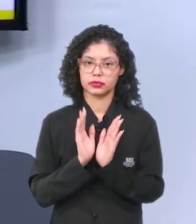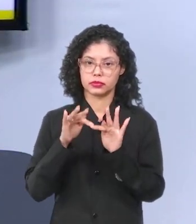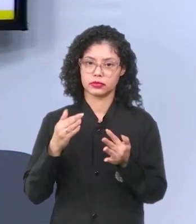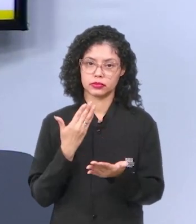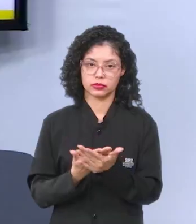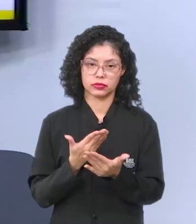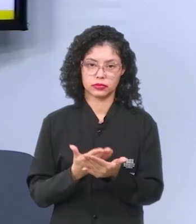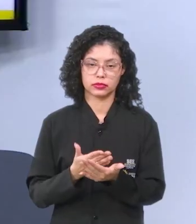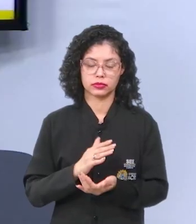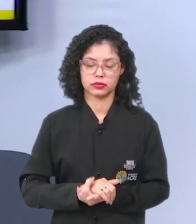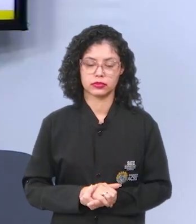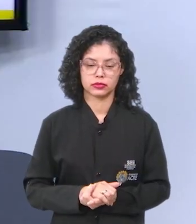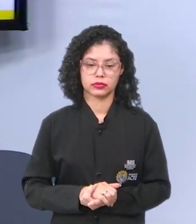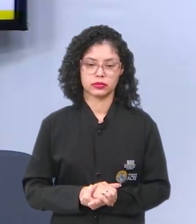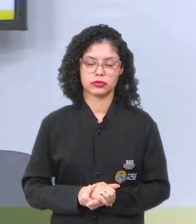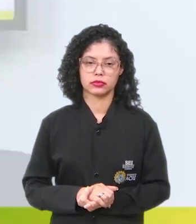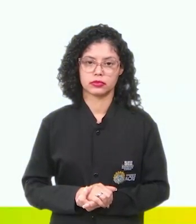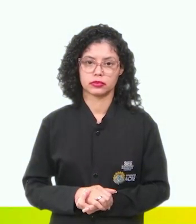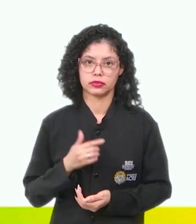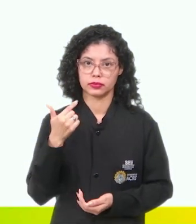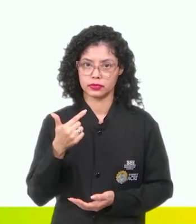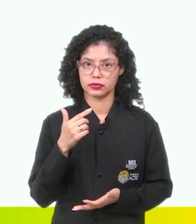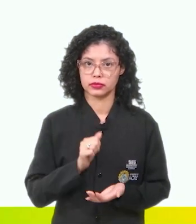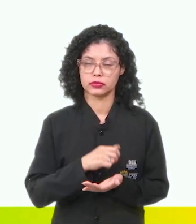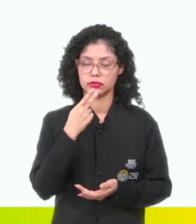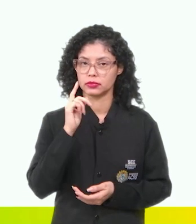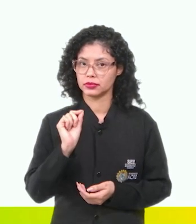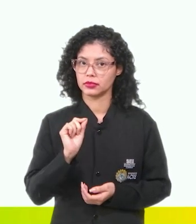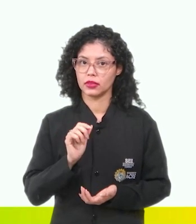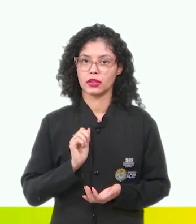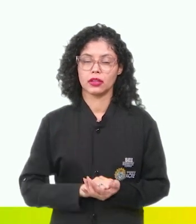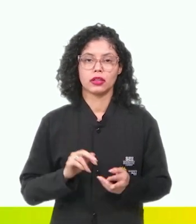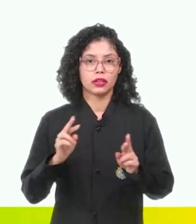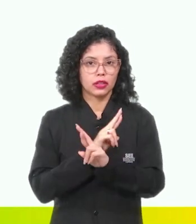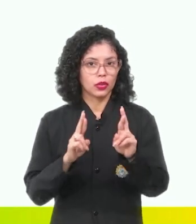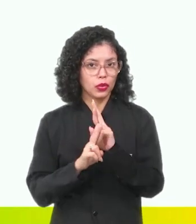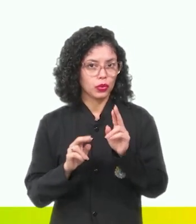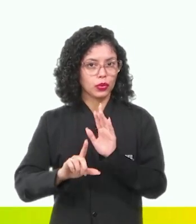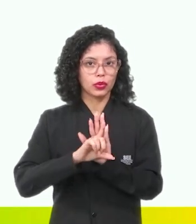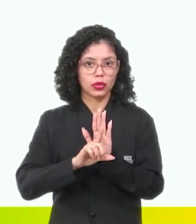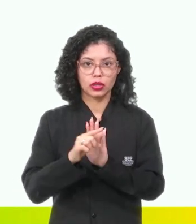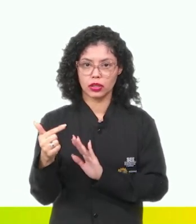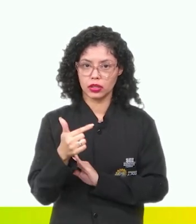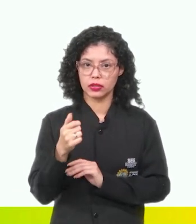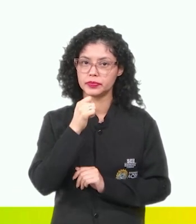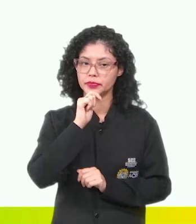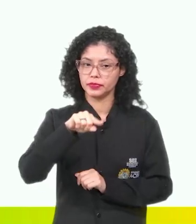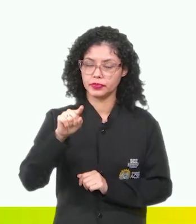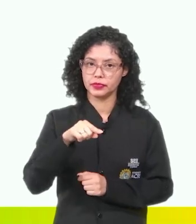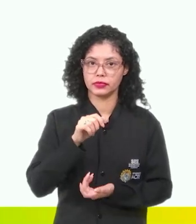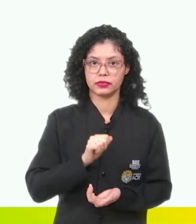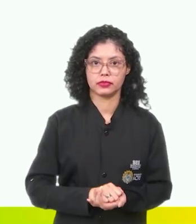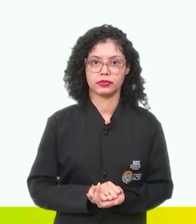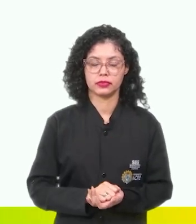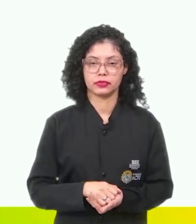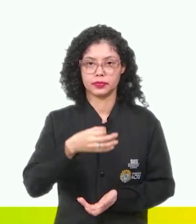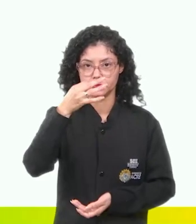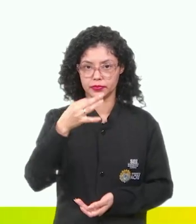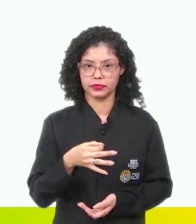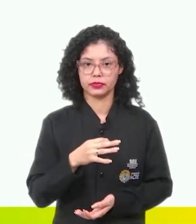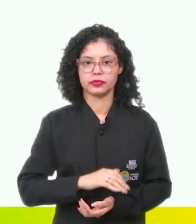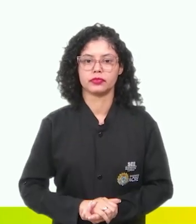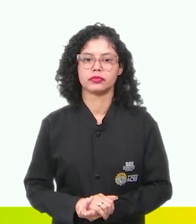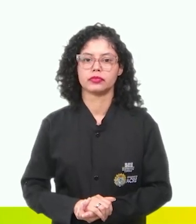aula aí. Olha só, questão 2, fala o quê? Em relação à segunda lei de Mendel, assinale o que for correto,